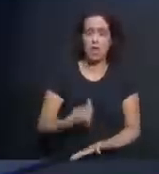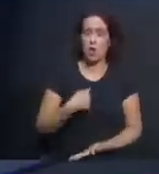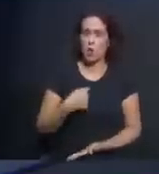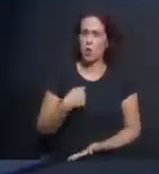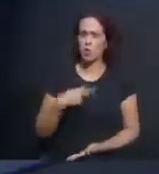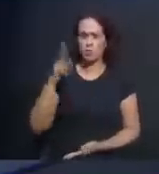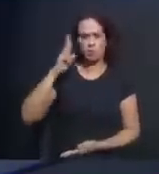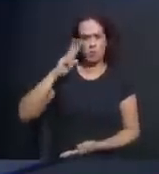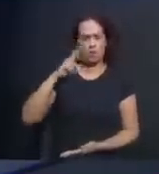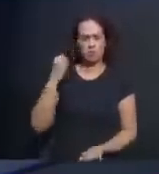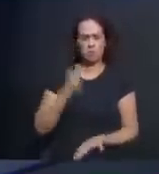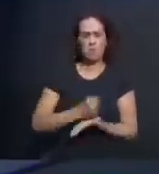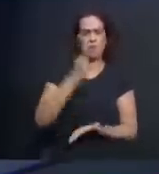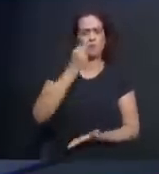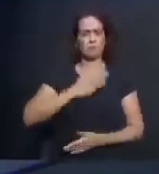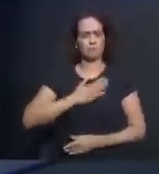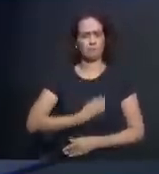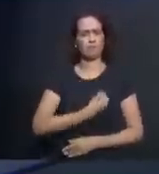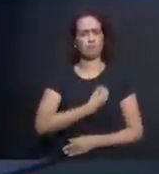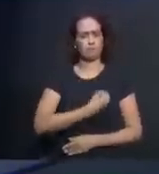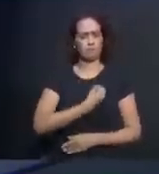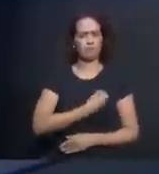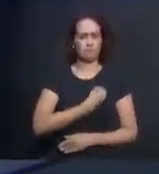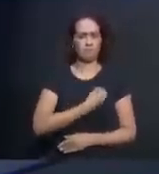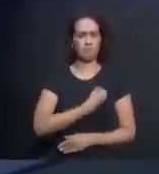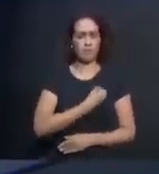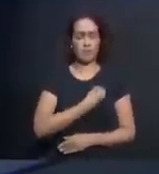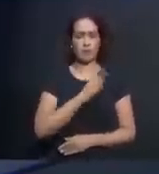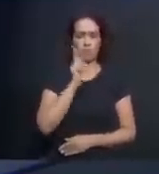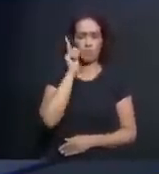marcou profundamente. Porque é o Gustavo.